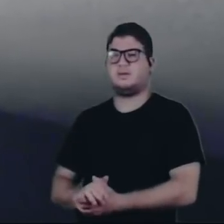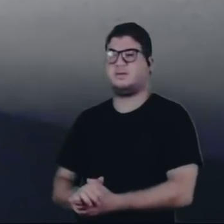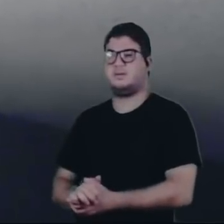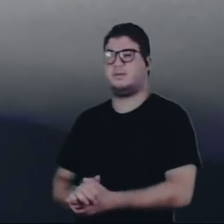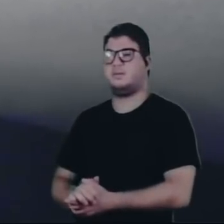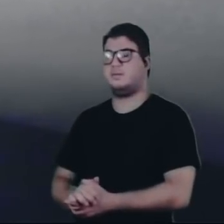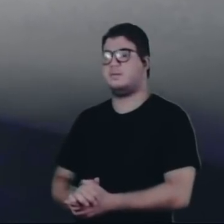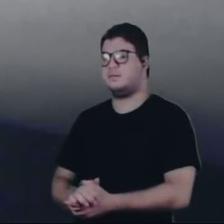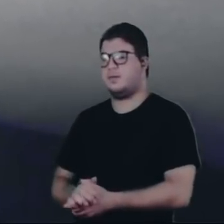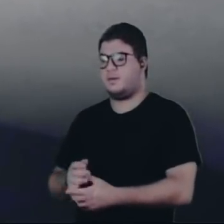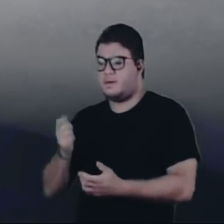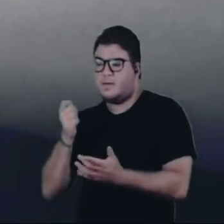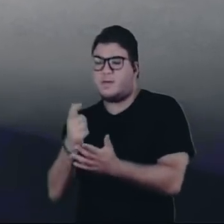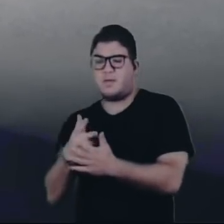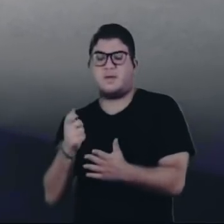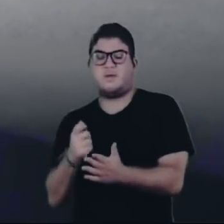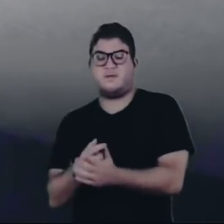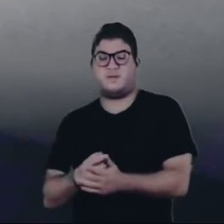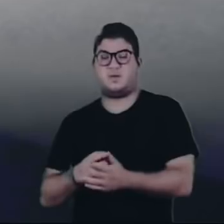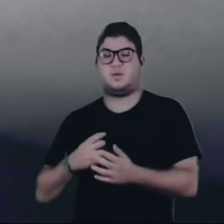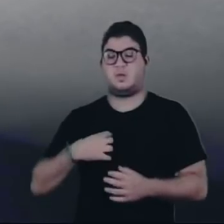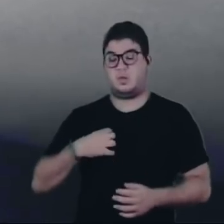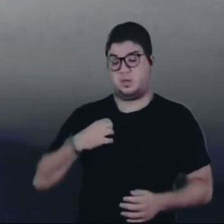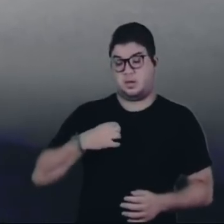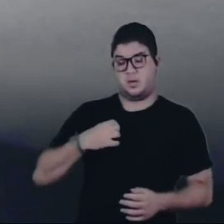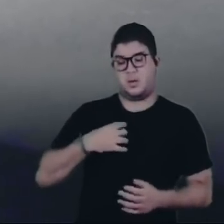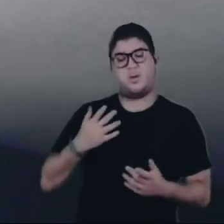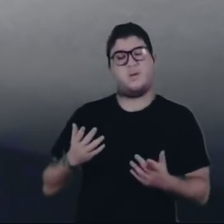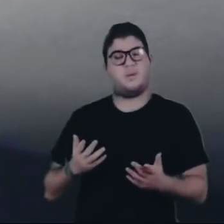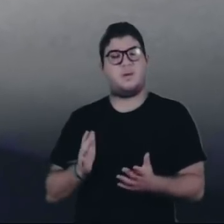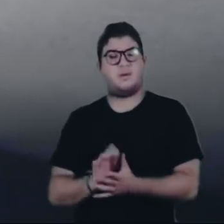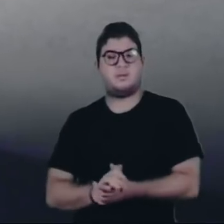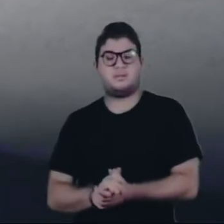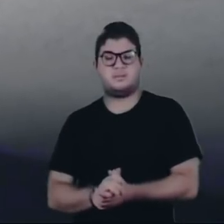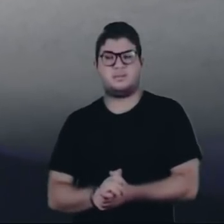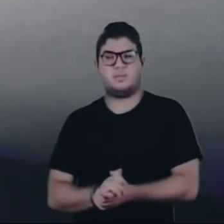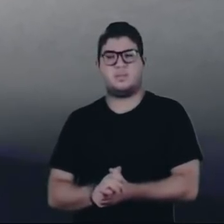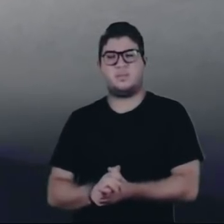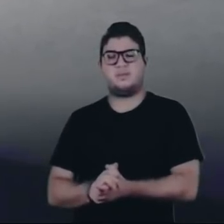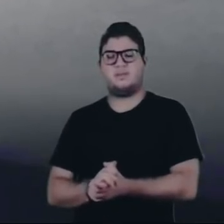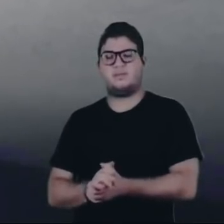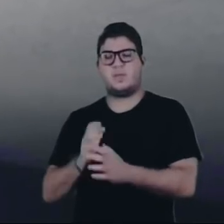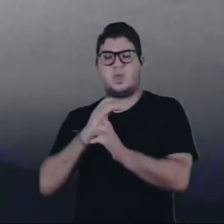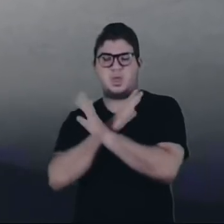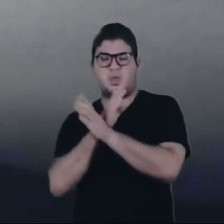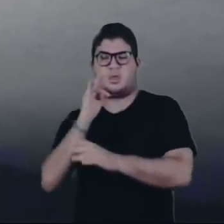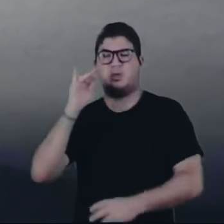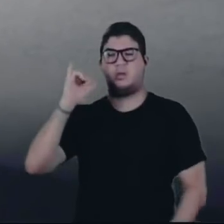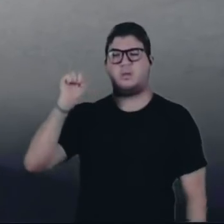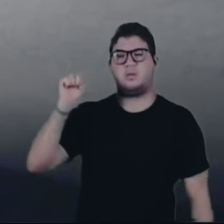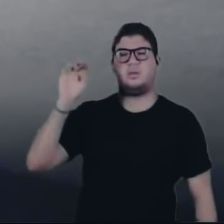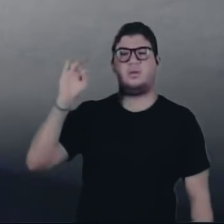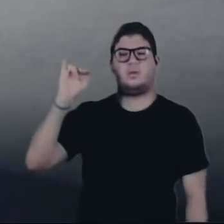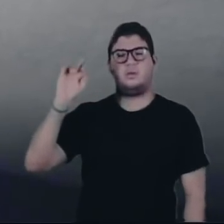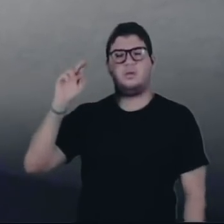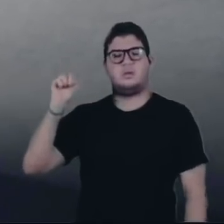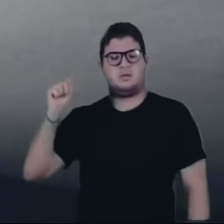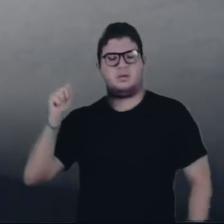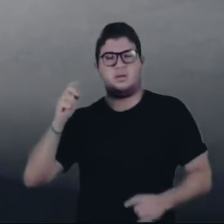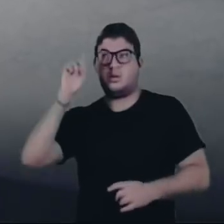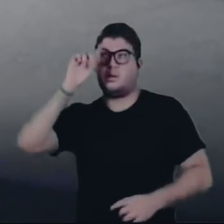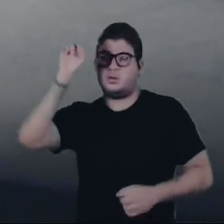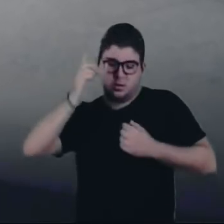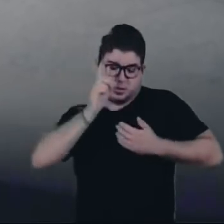fazia. Era vendedora de tecido de púrpura da cidade de Tiatira. O Senhor abriu seu